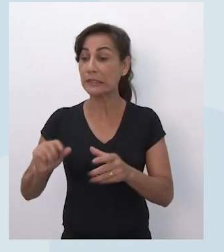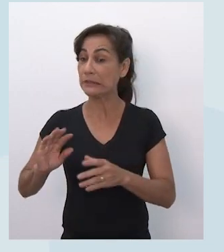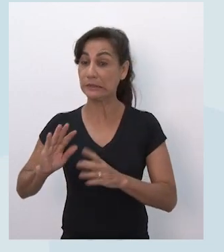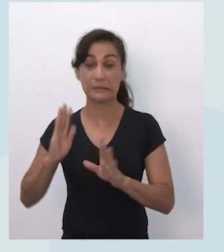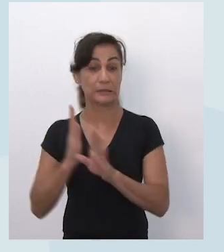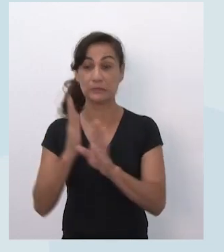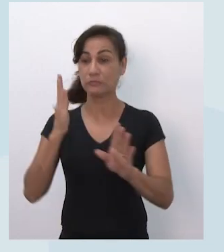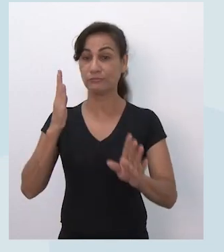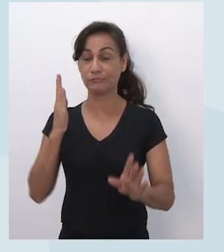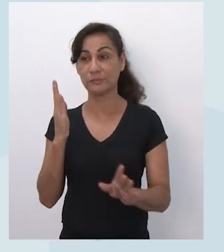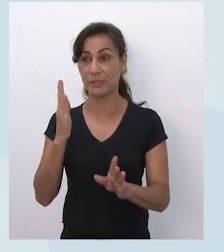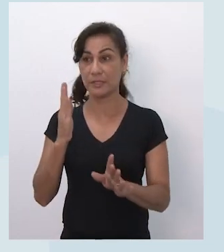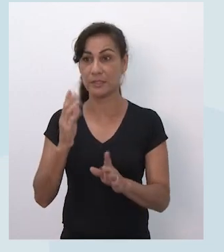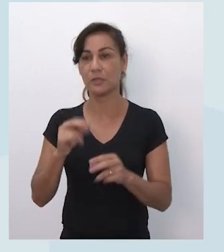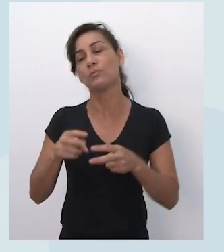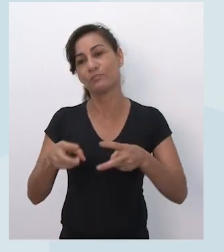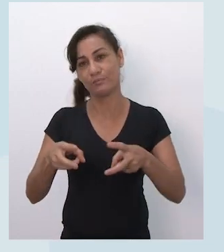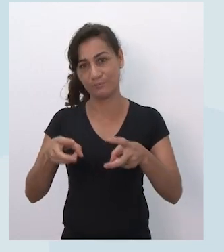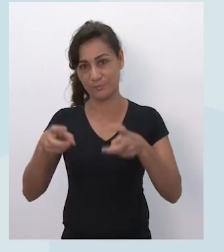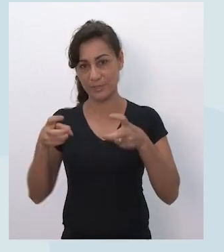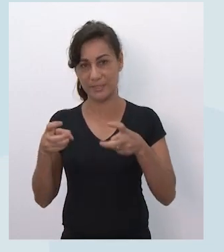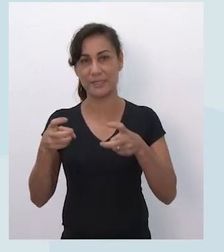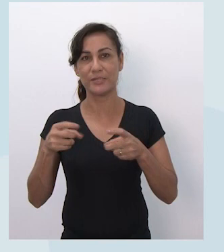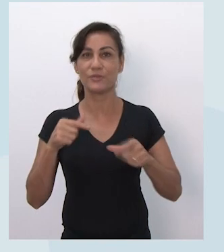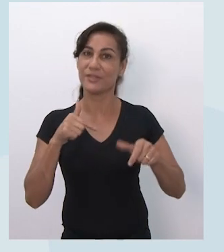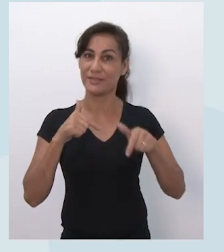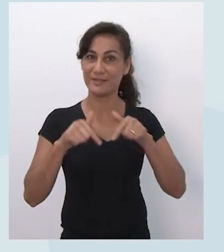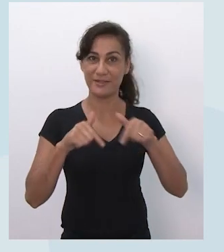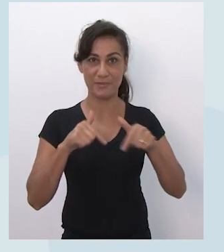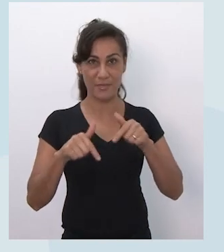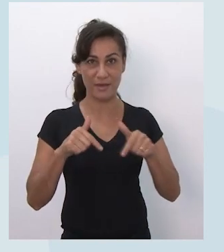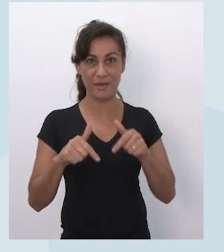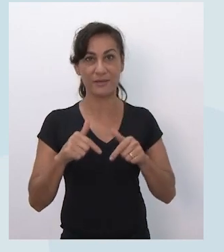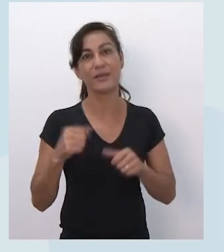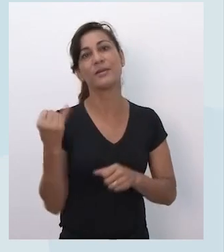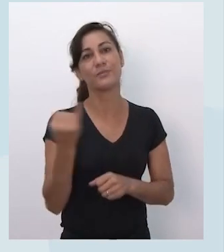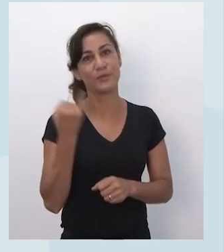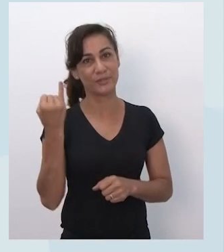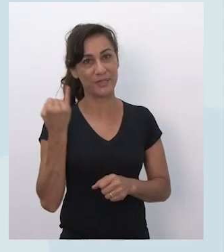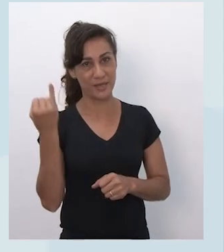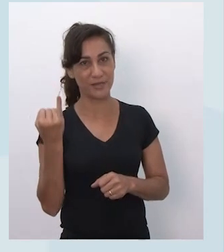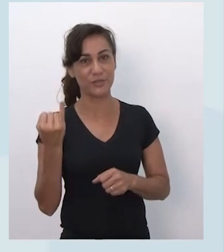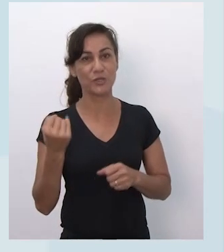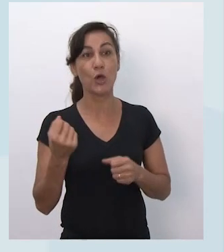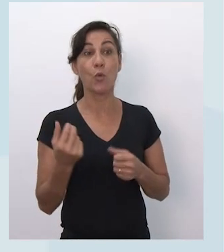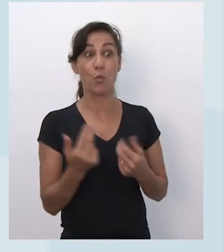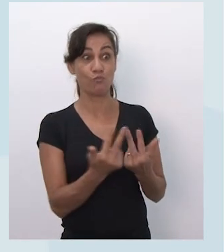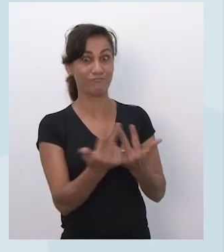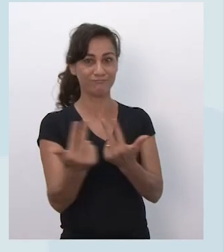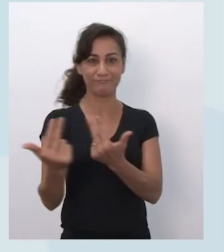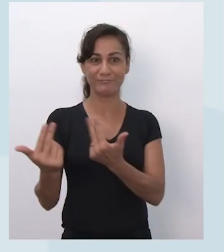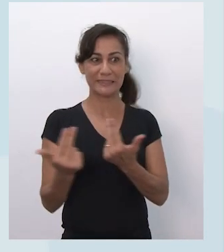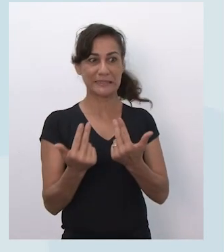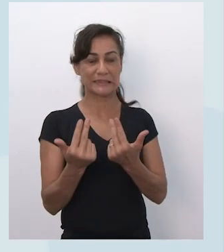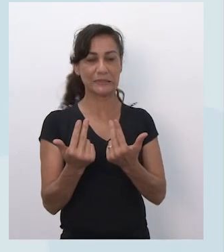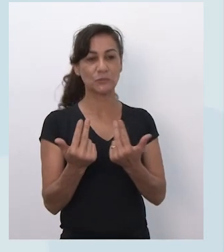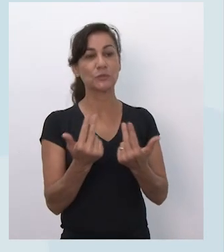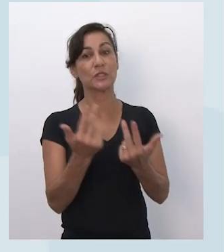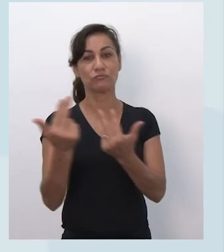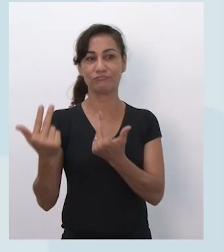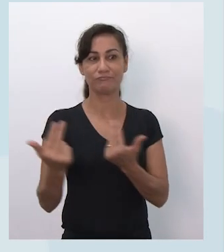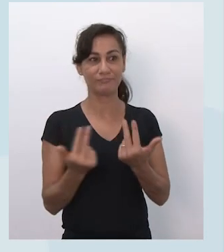Por isso que esse trabalho com o princípio da analogia é importante, com a comparação, né, de um mesmo fenômeno em outros